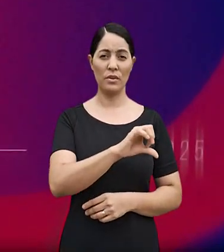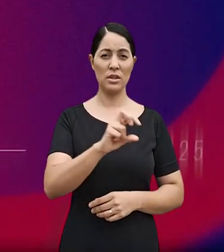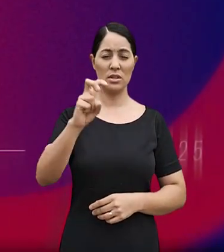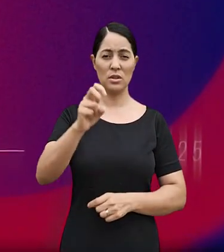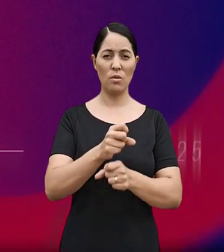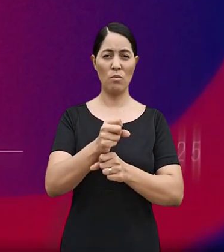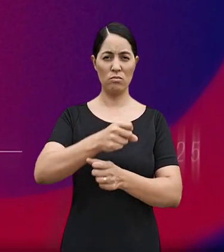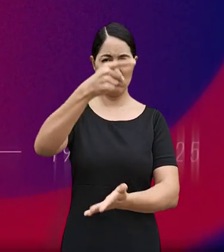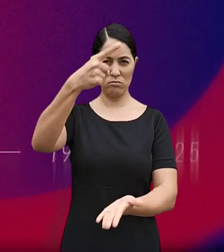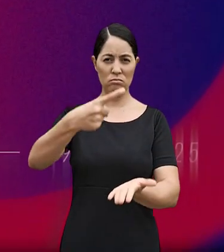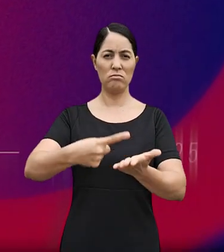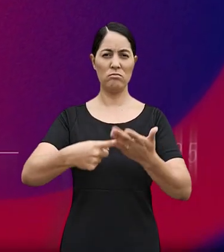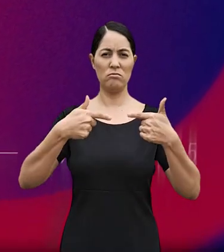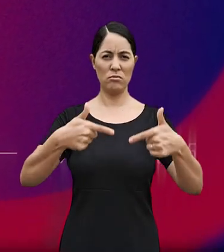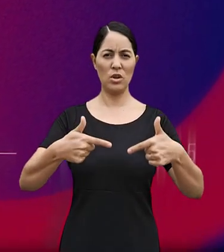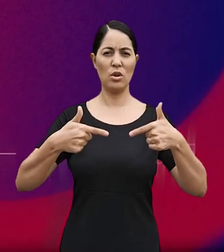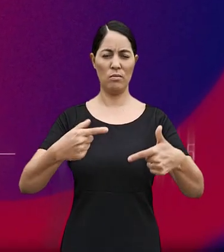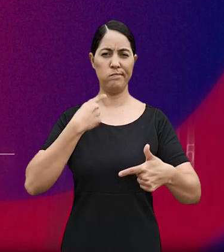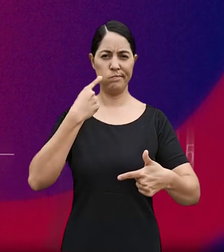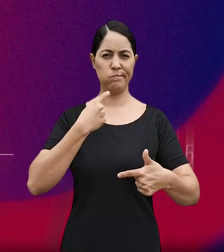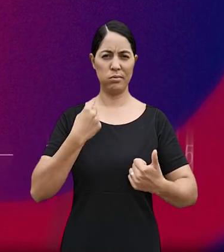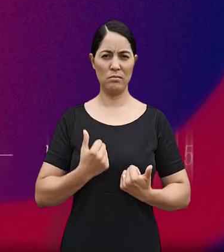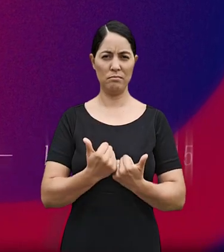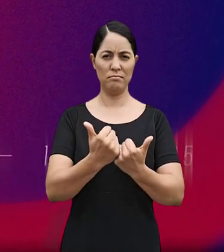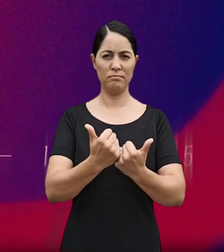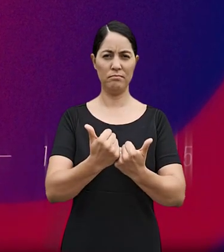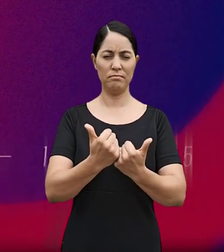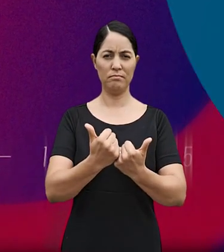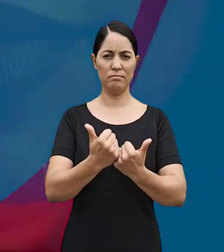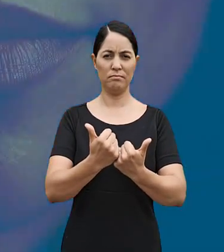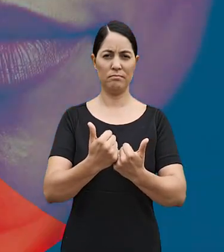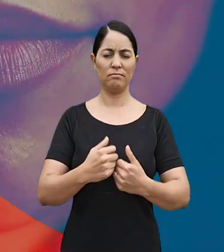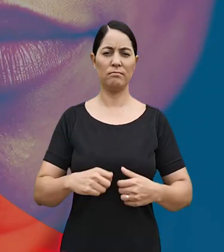95 anos de compromisso e luta pela advocacia.